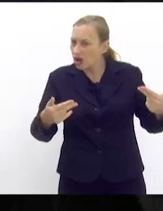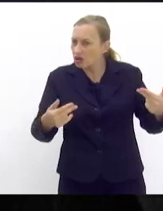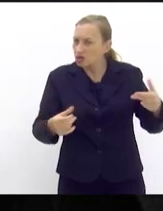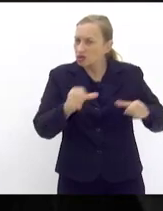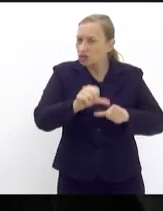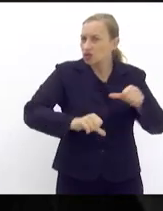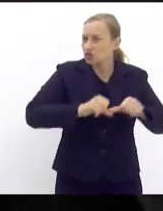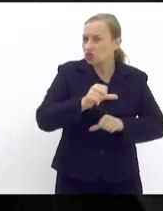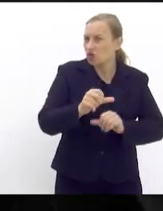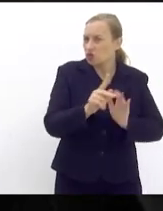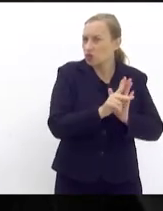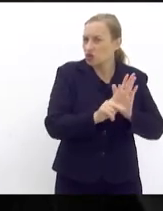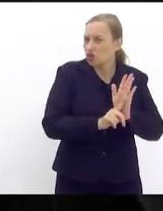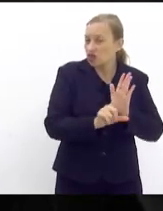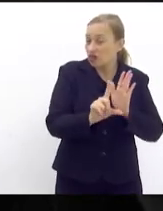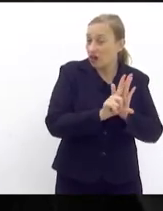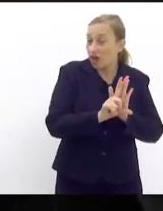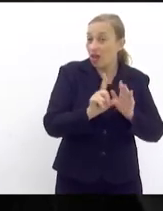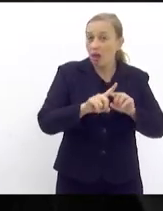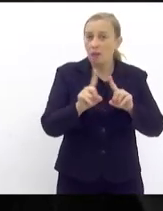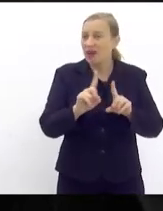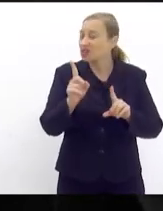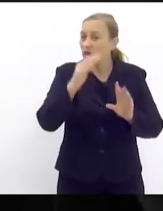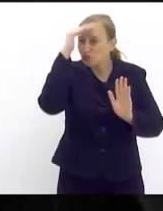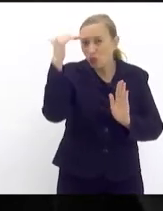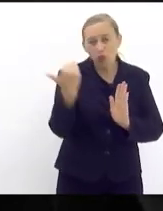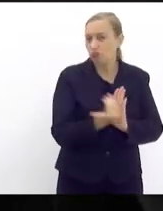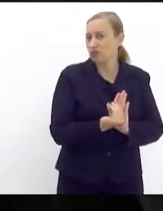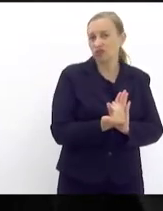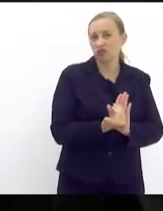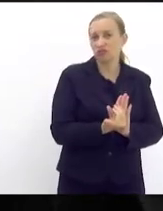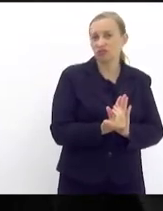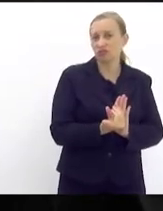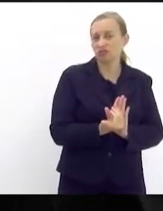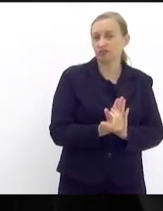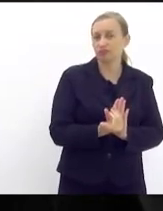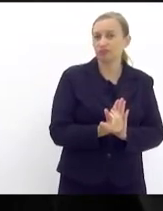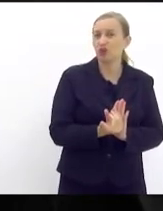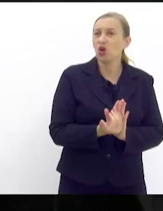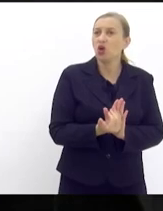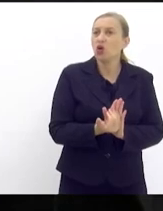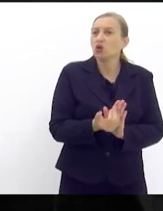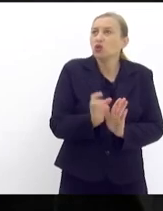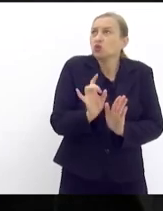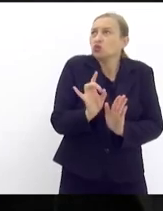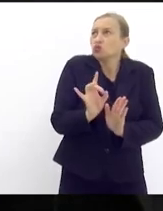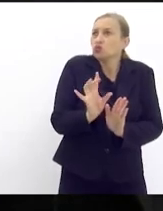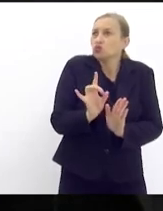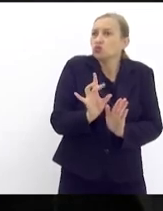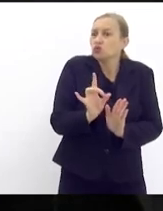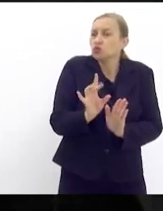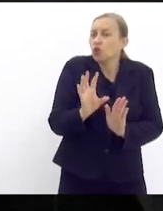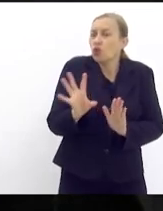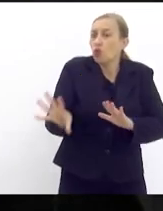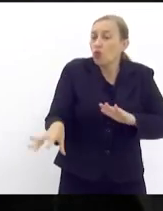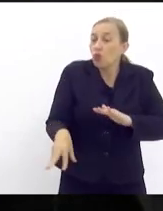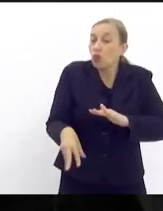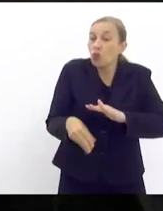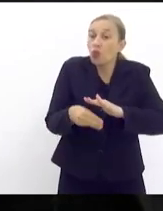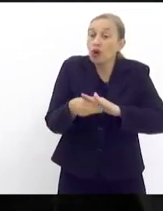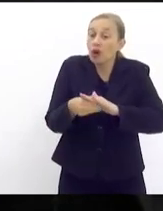leis mas não são efetivados são apenas uma ementa